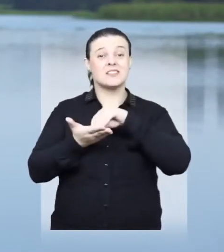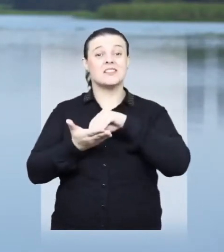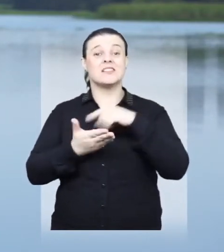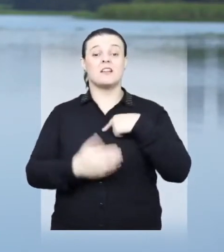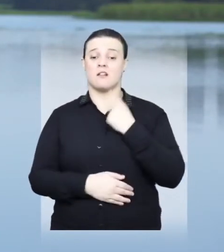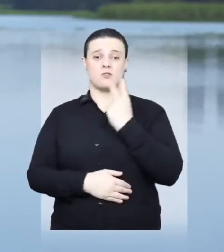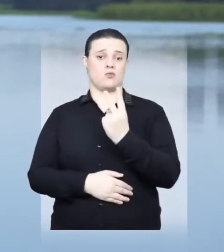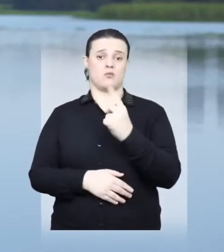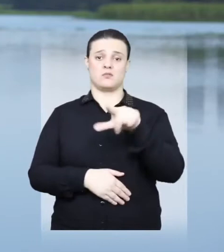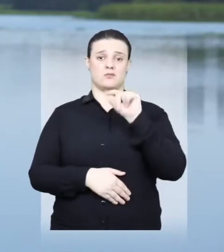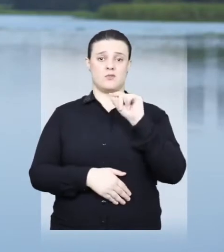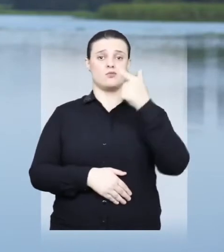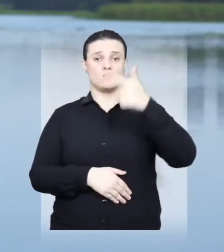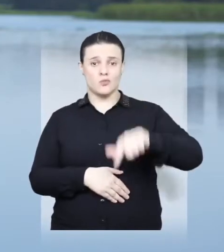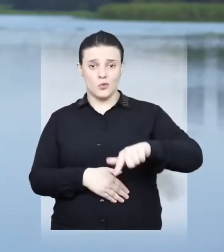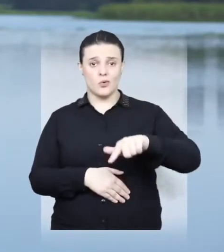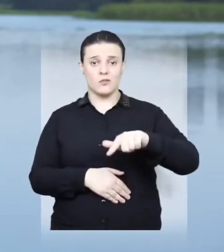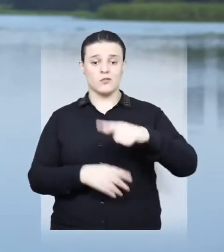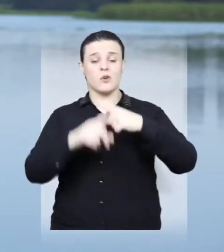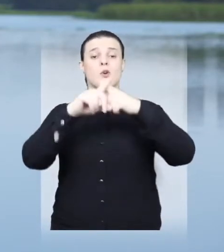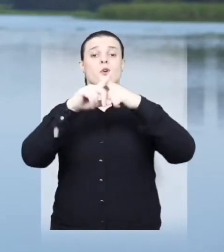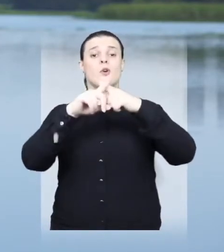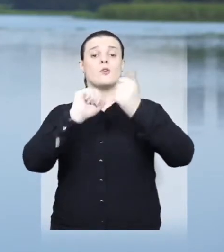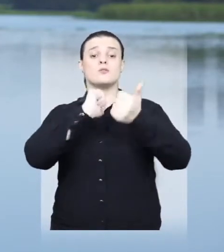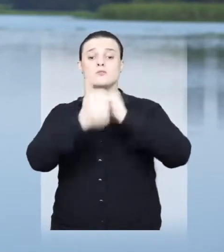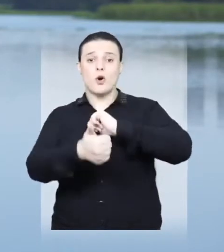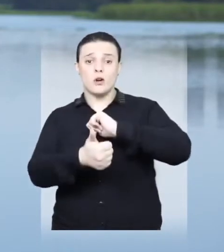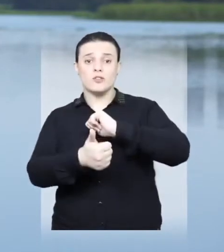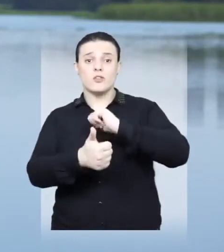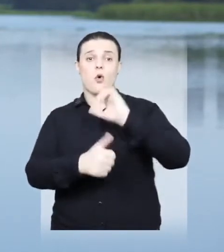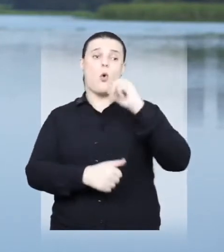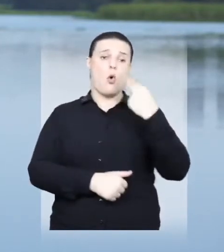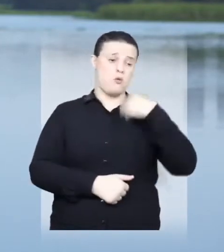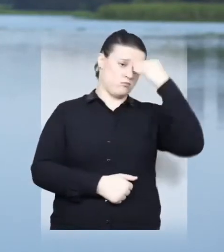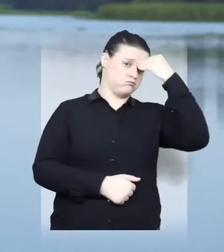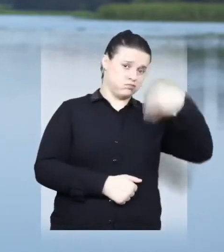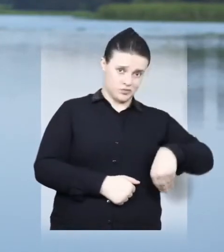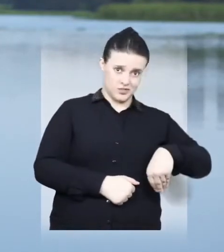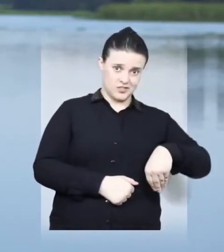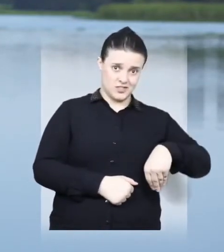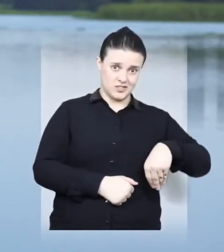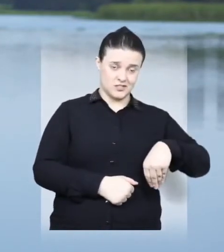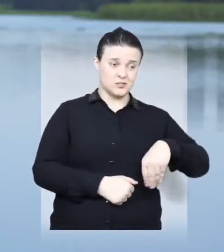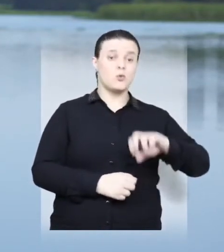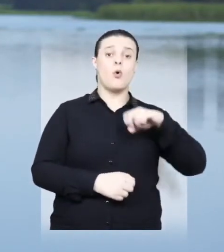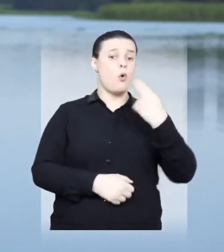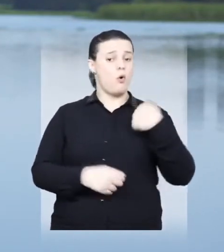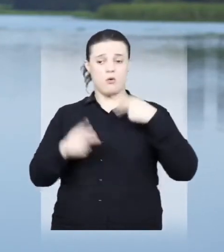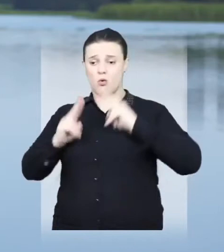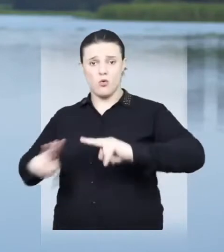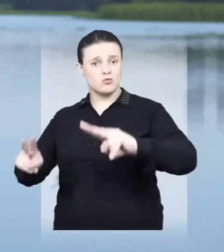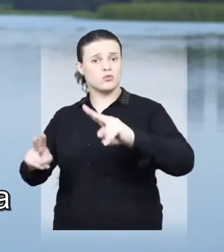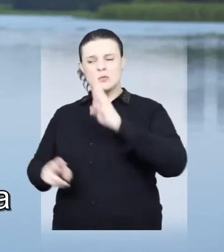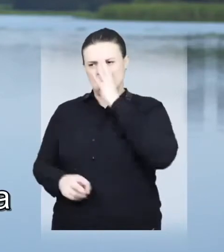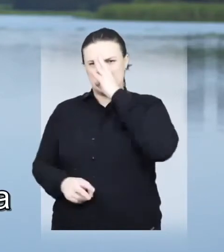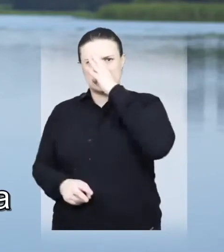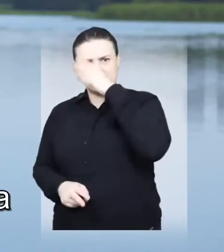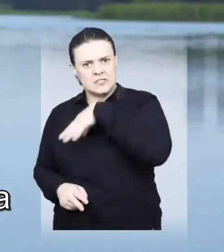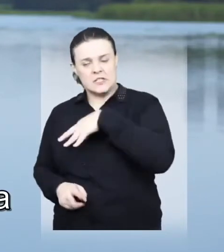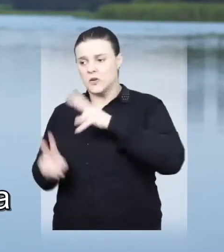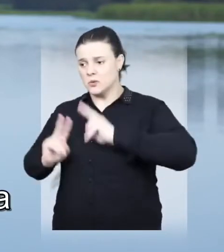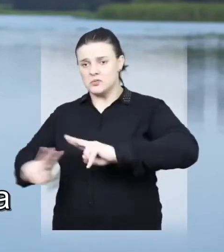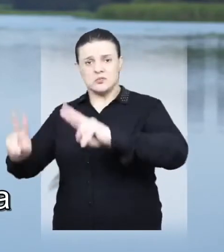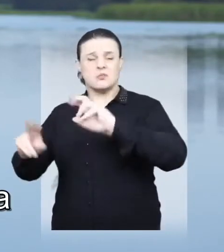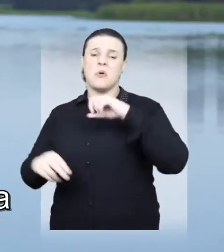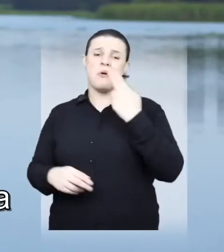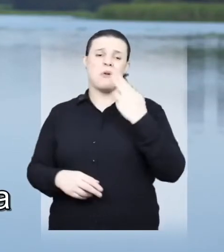só tem duas opções. Mais uma vez, o esporte é feito para desistir. Ou você continua diante de tudo isso, ou você